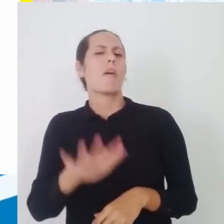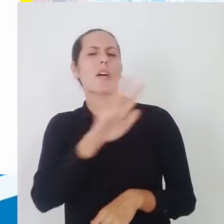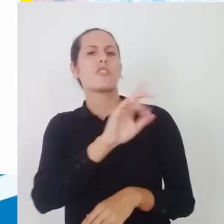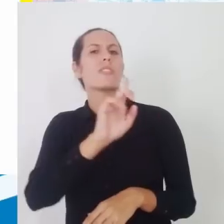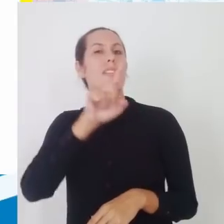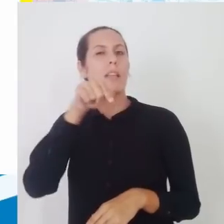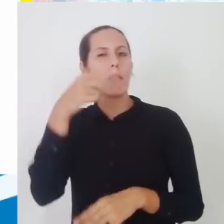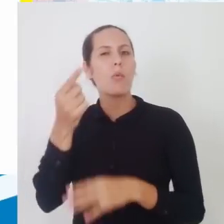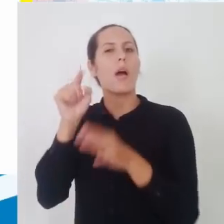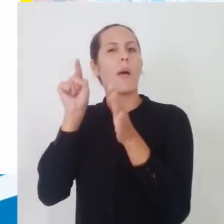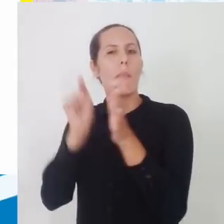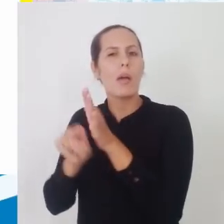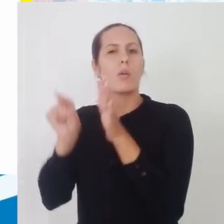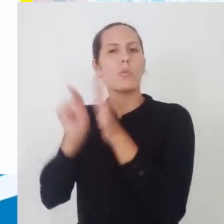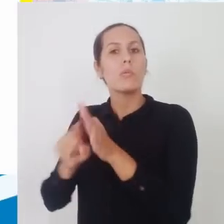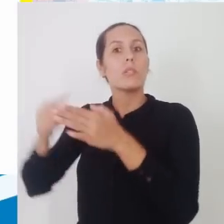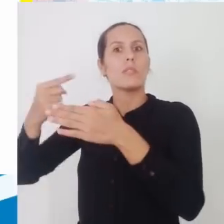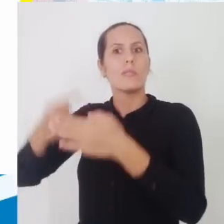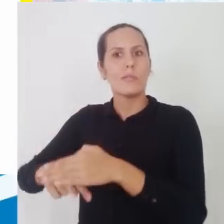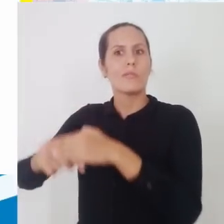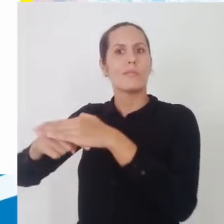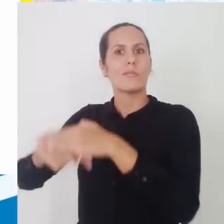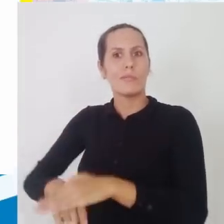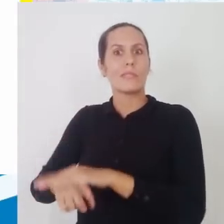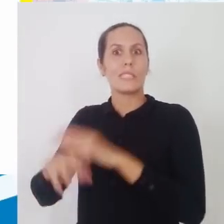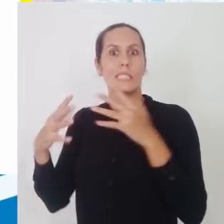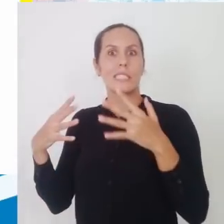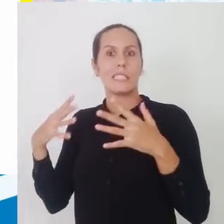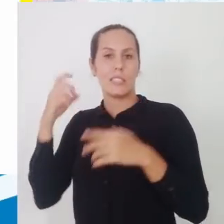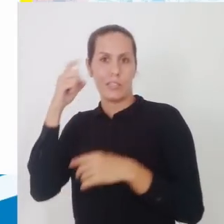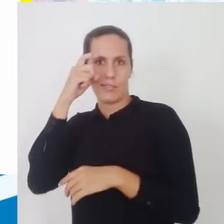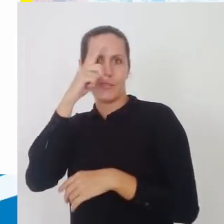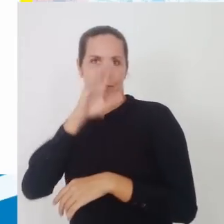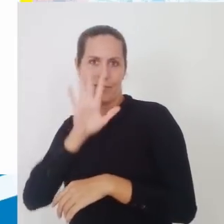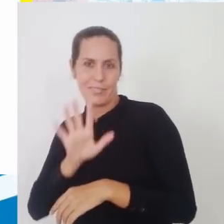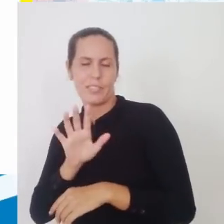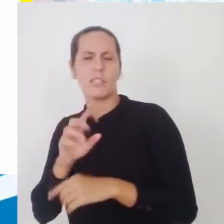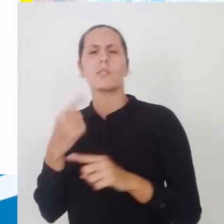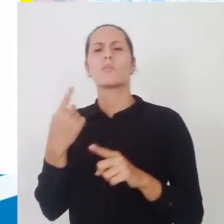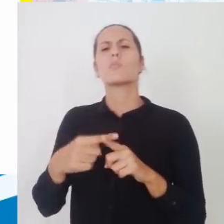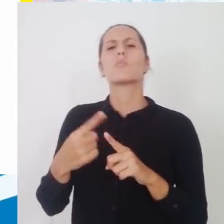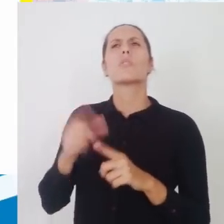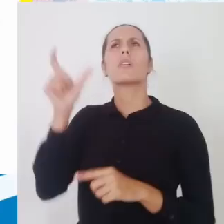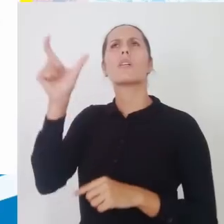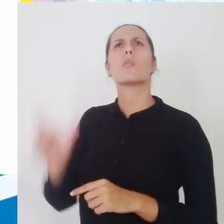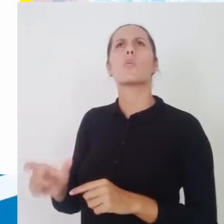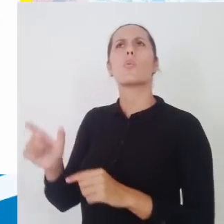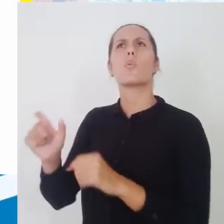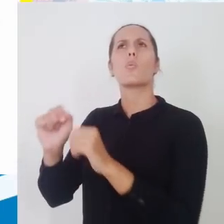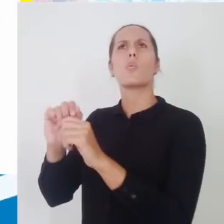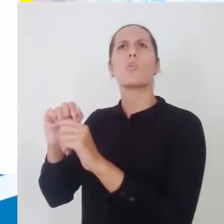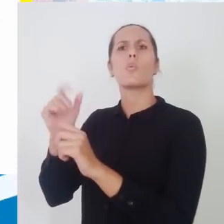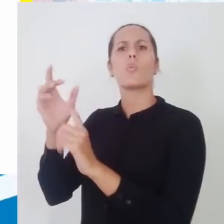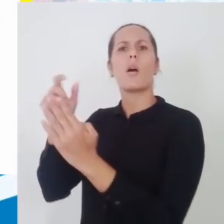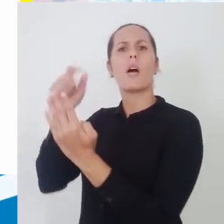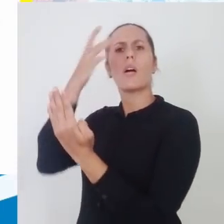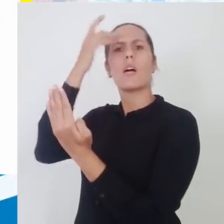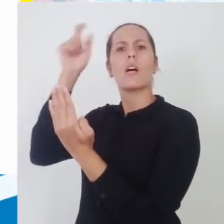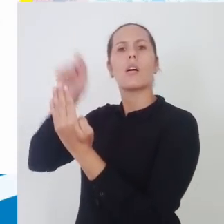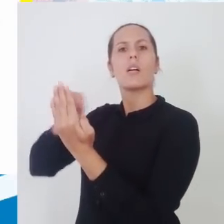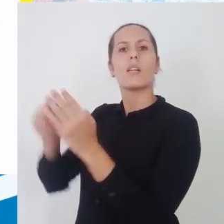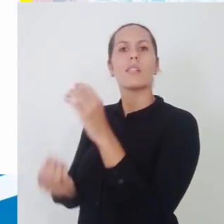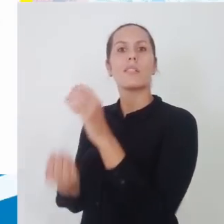fiz, o que você vê na imagem, e depois fazem perguntas mais um pouco complicadas, como o que é que o autor da imagem